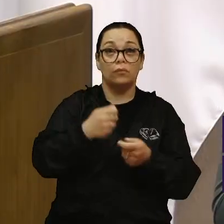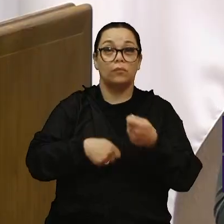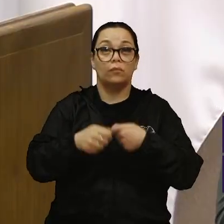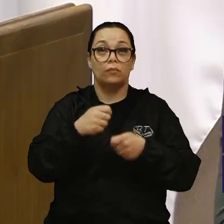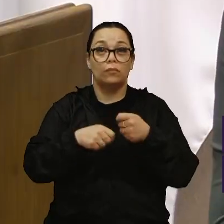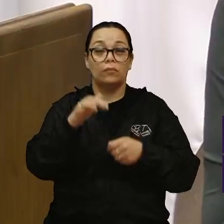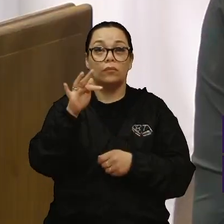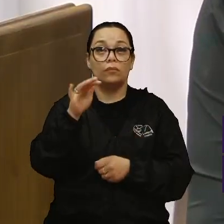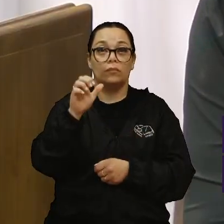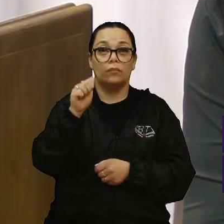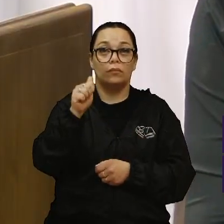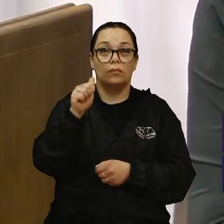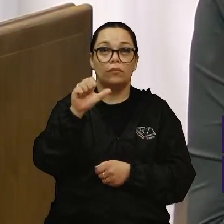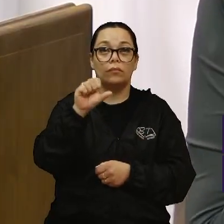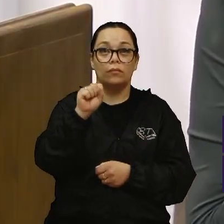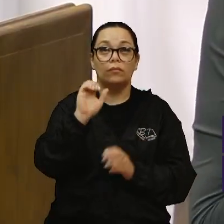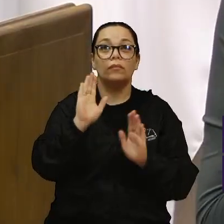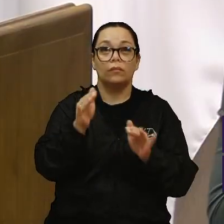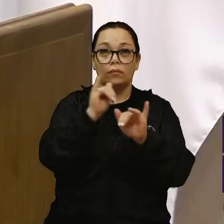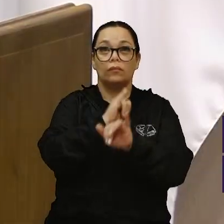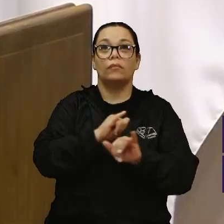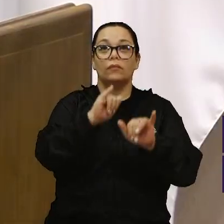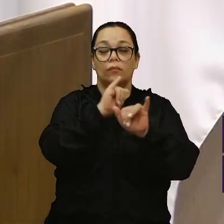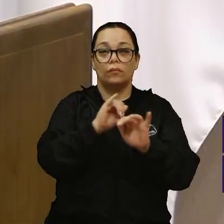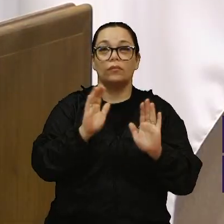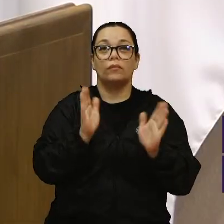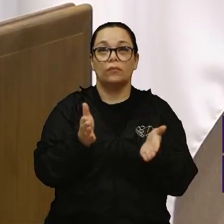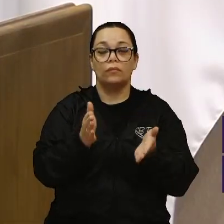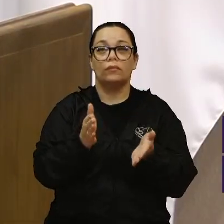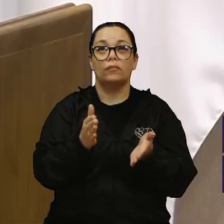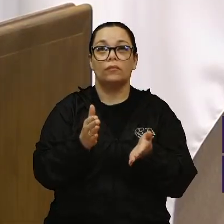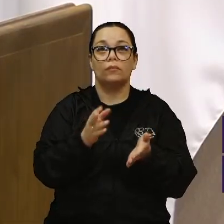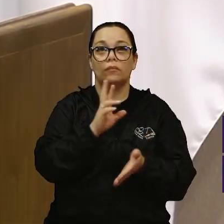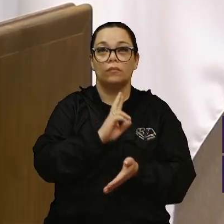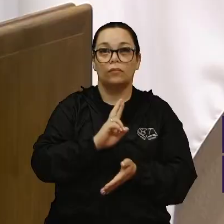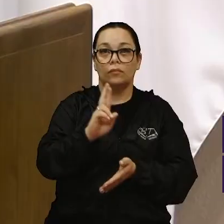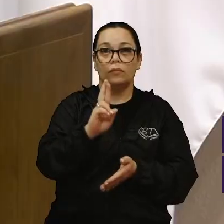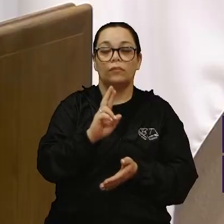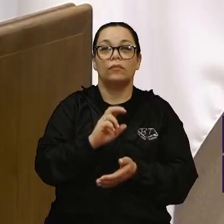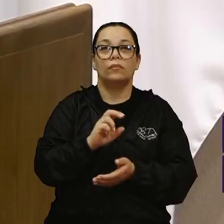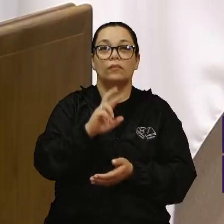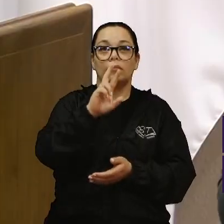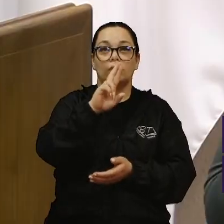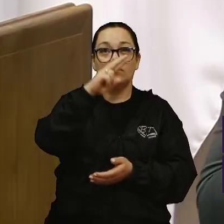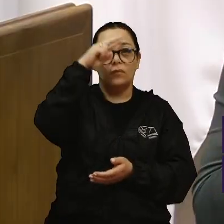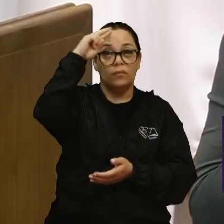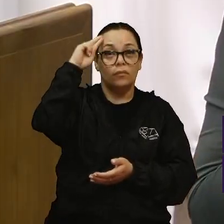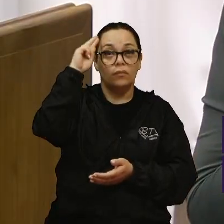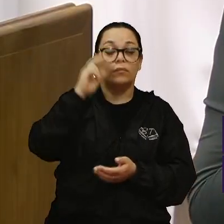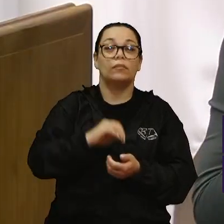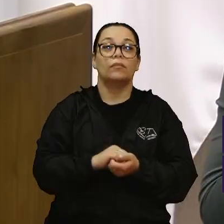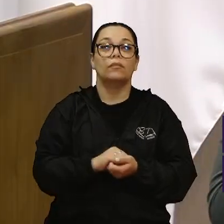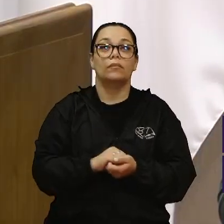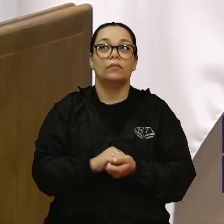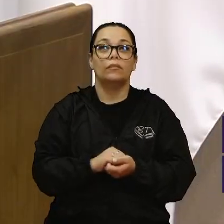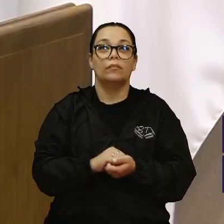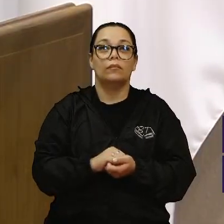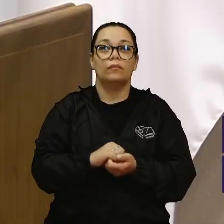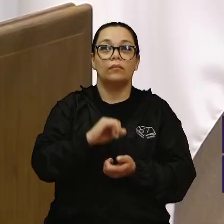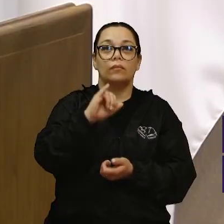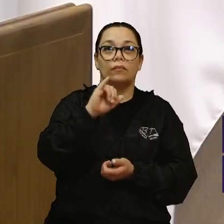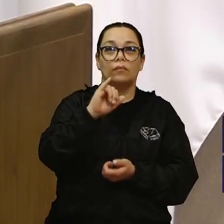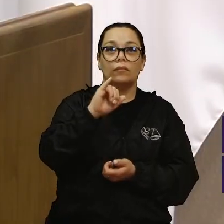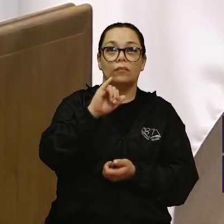da FAS, já anunciado aqui na mesa, representando o executivo Rafael Bueno.